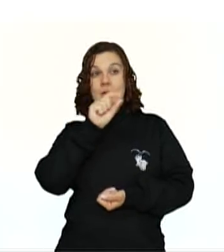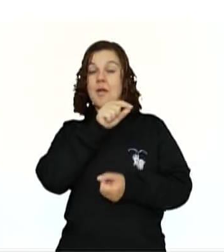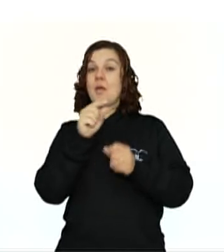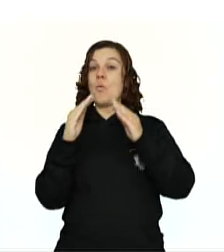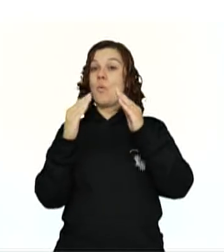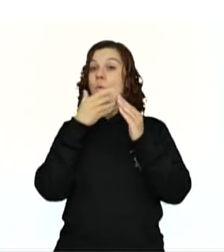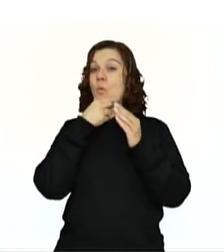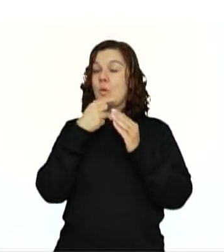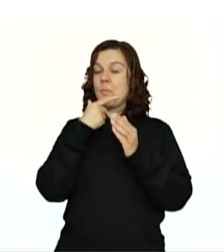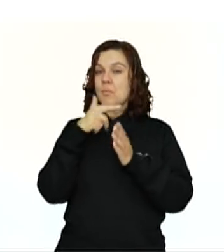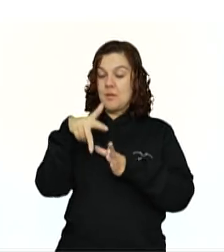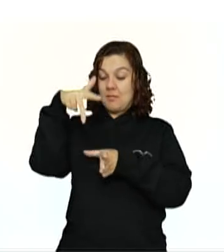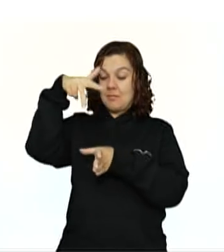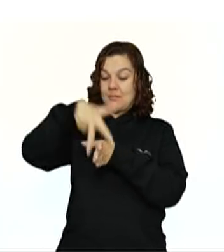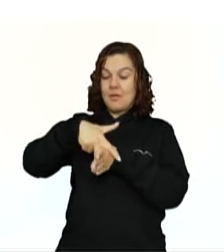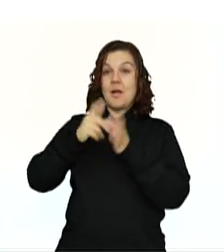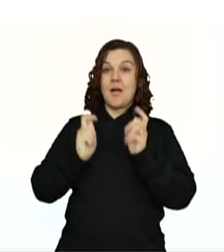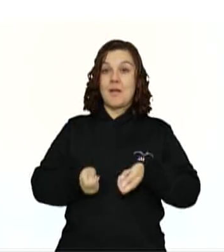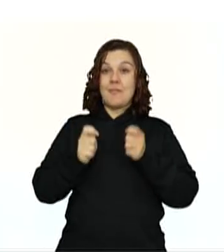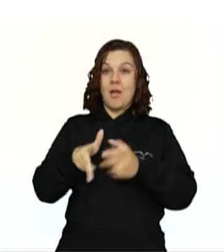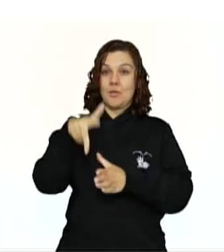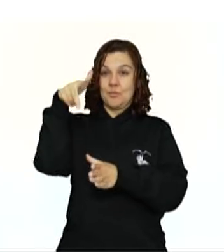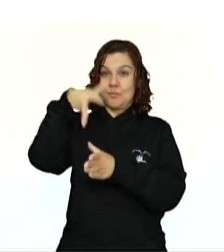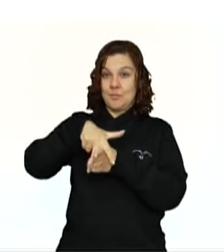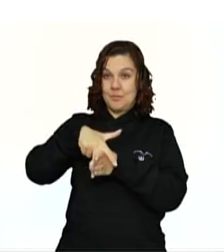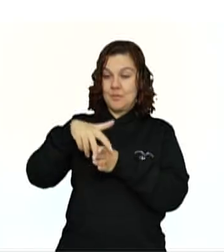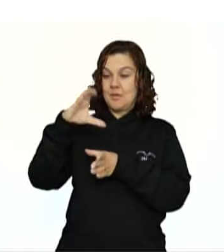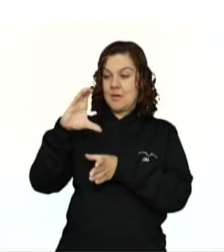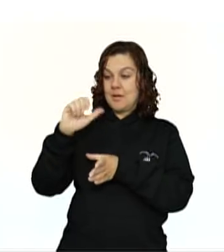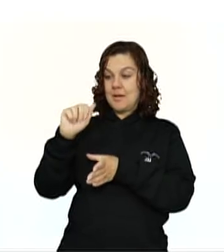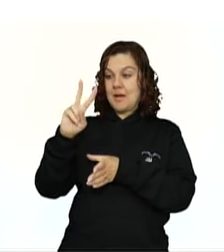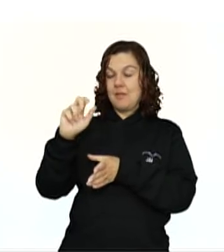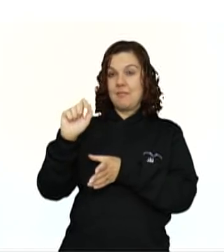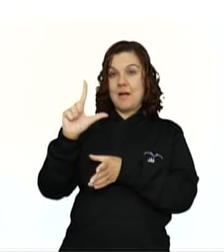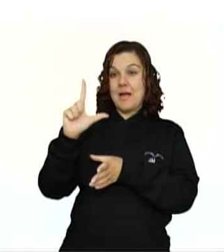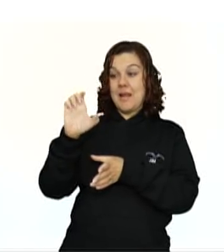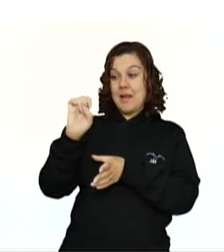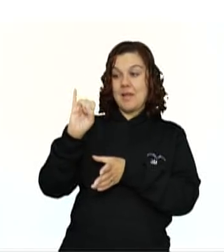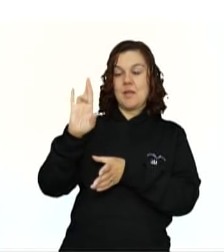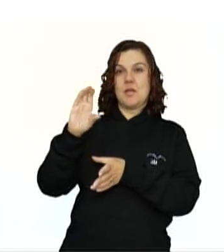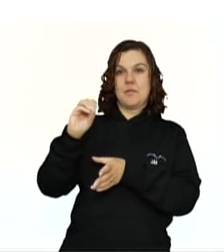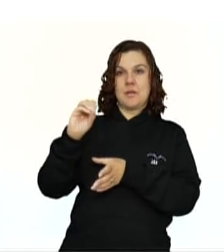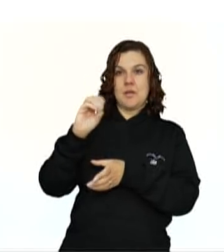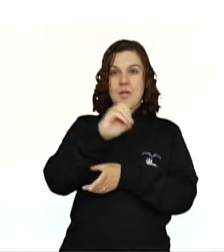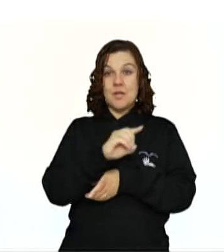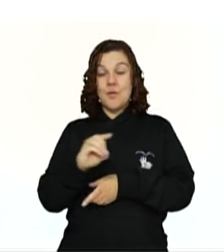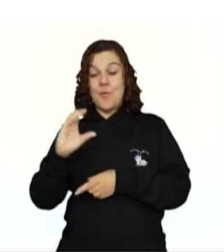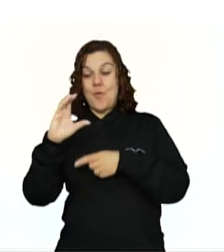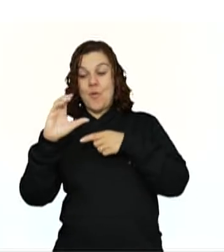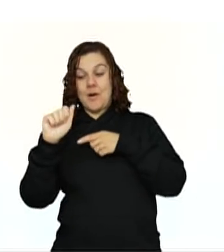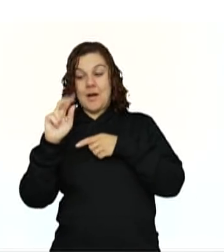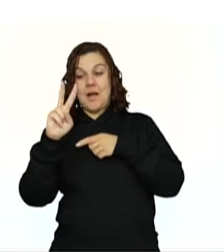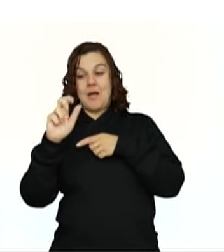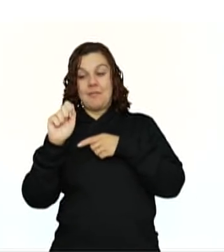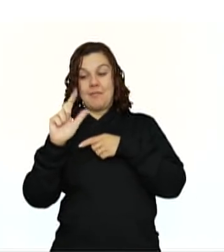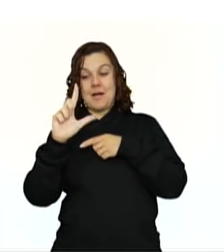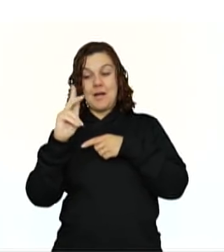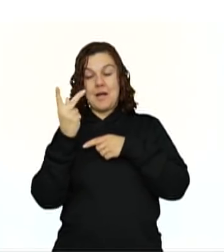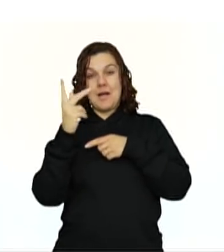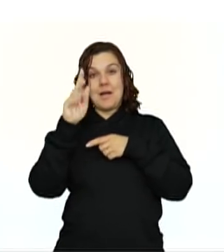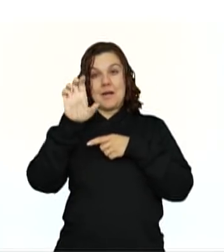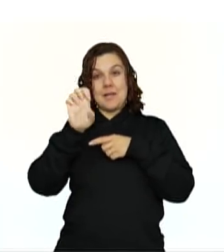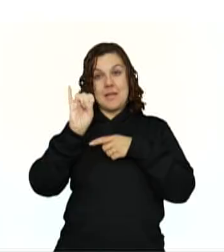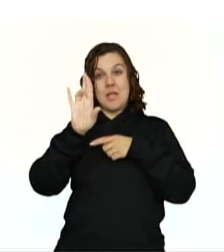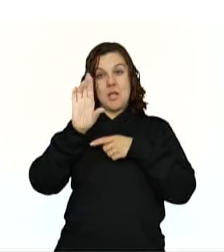Cavaleiro é o homem montado no seu cavalo. Cavaleiro, tá? E cavalheiro, com